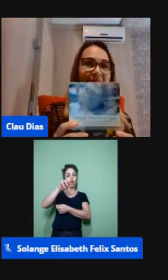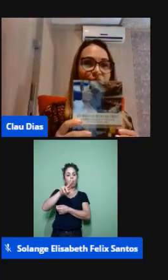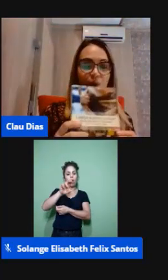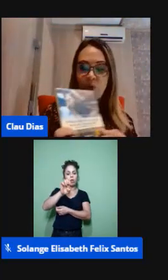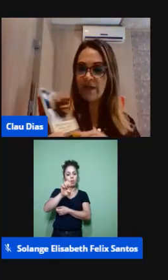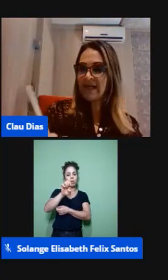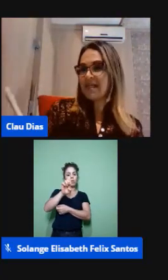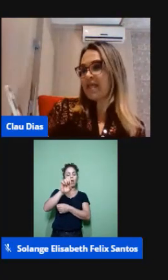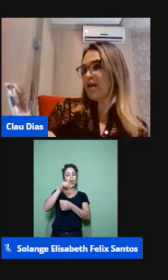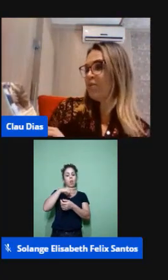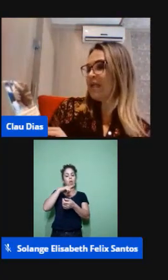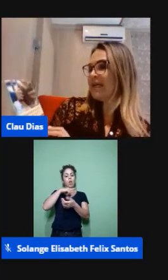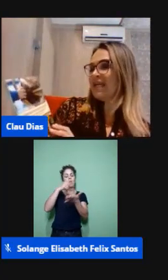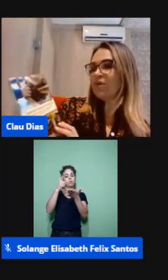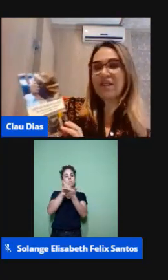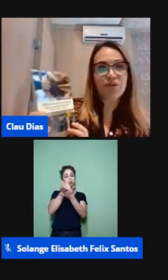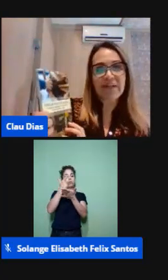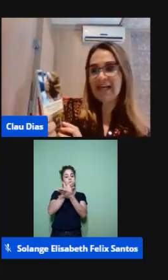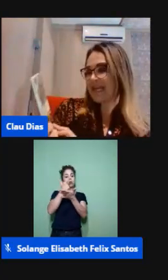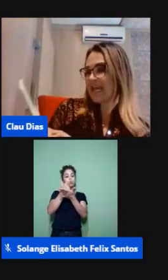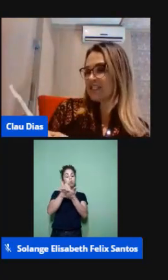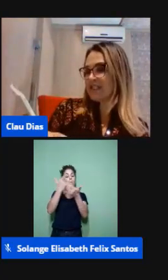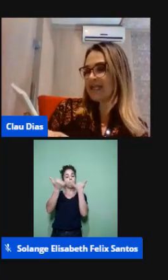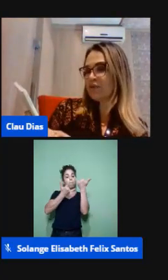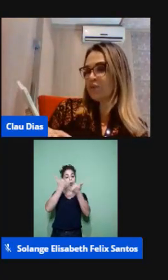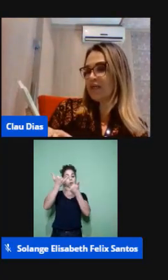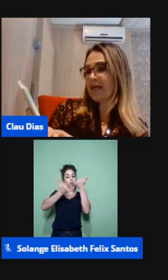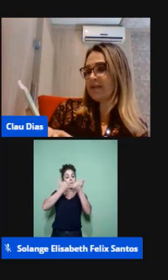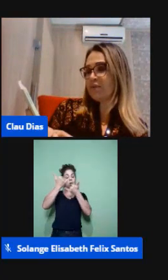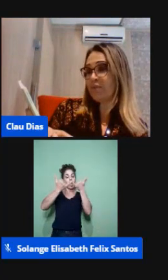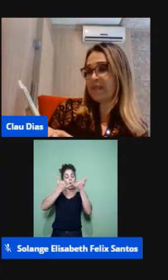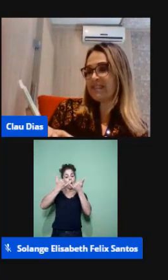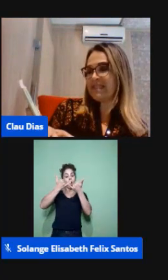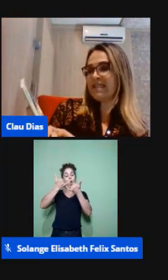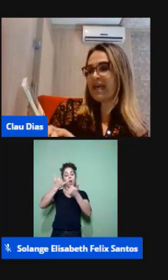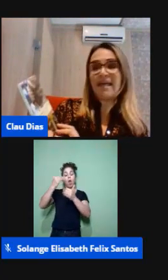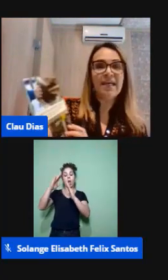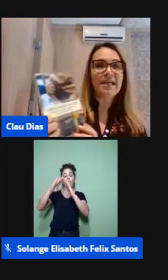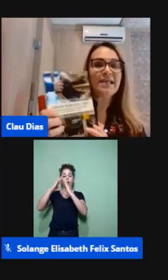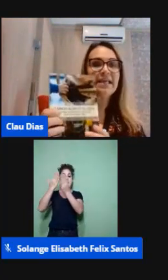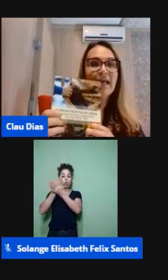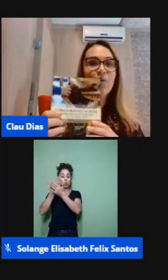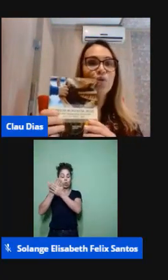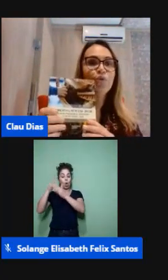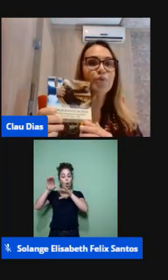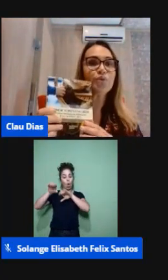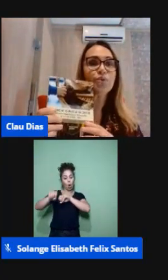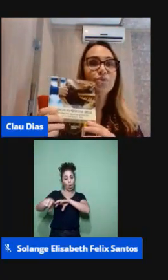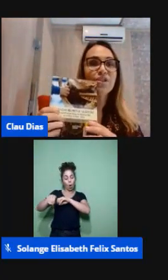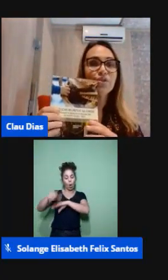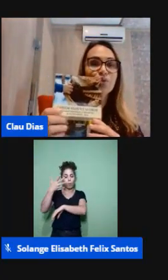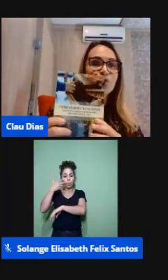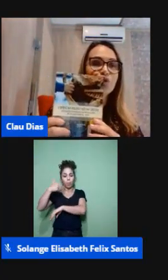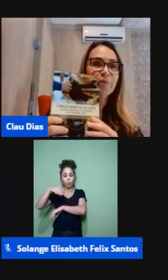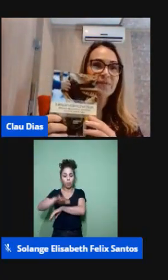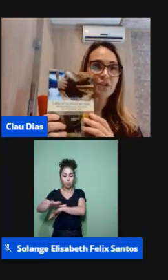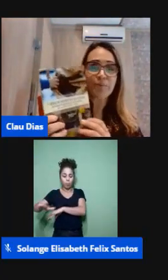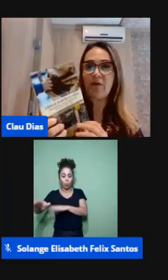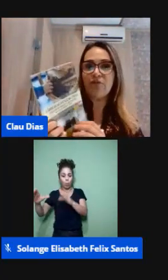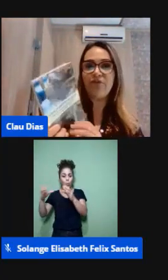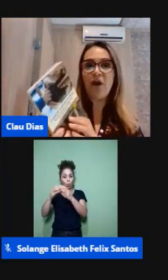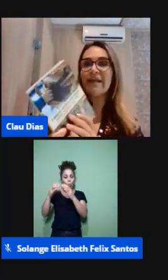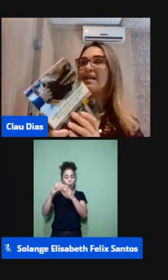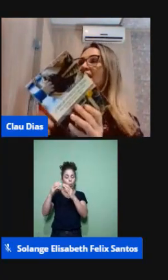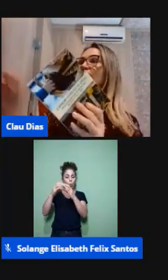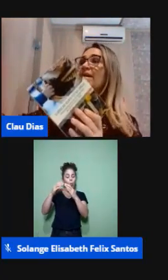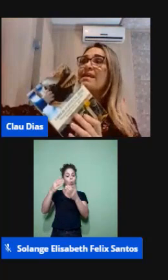Lu já apresentou, né? O Brincar Heurístico na Creche, lá do BC, né? Que é o grupo de estudos do professor